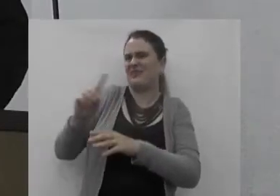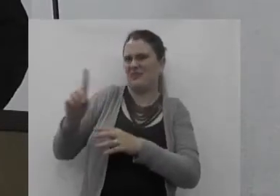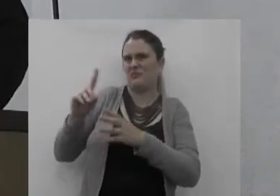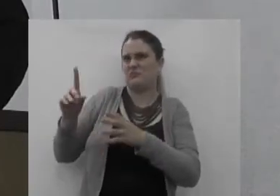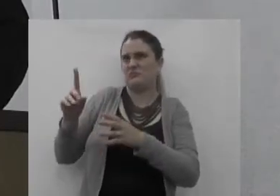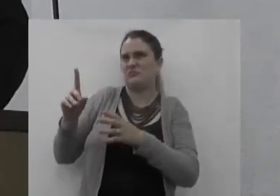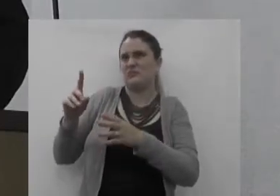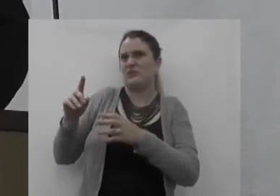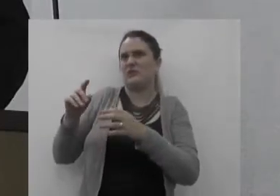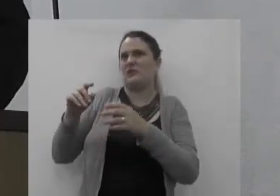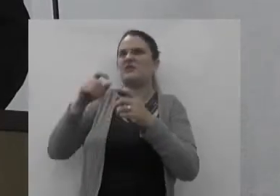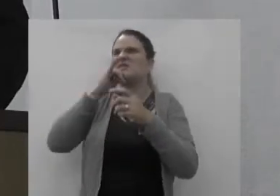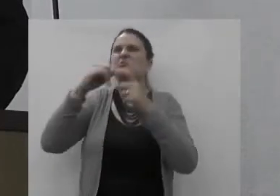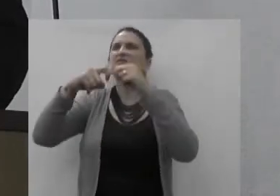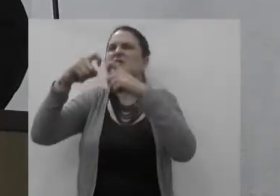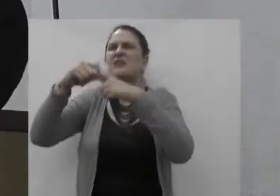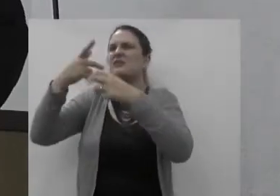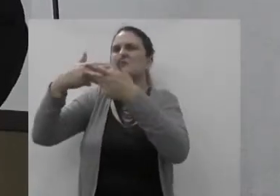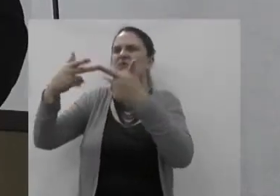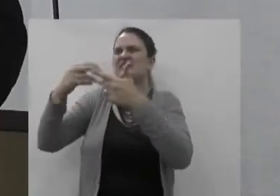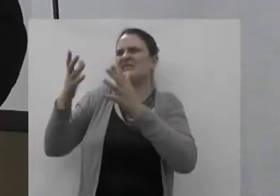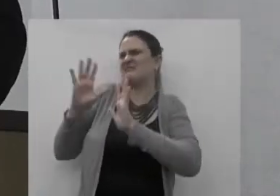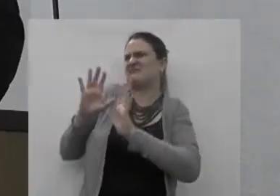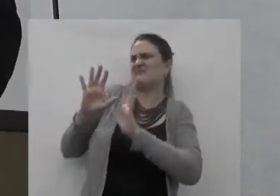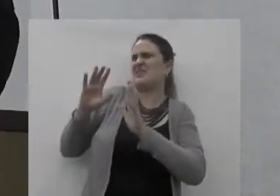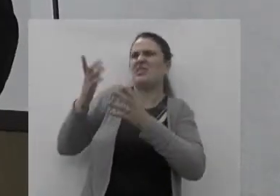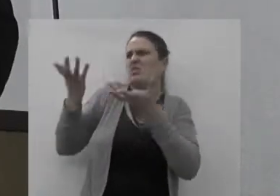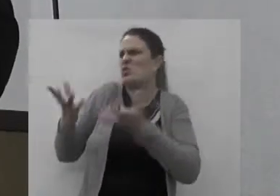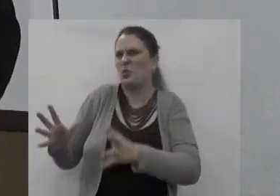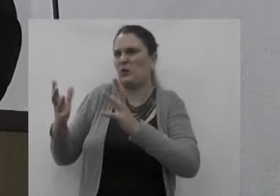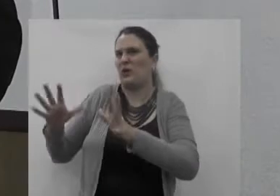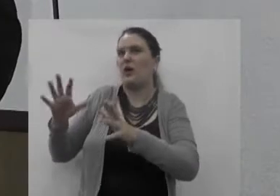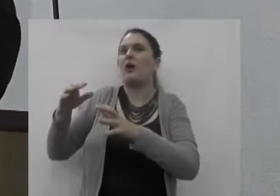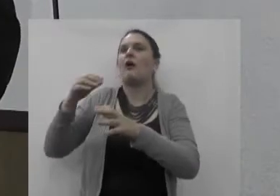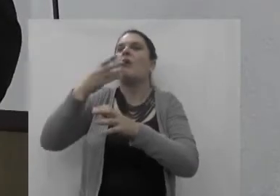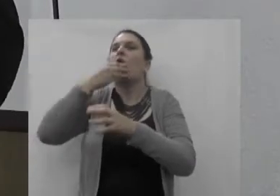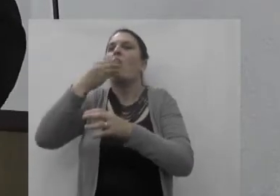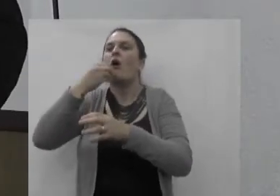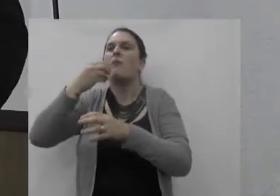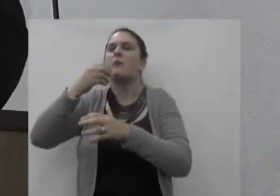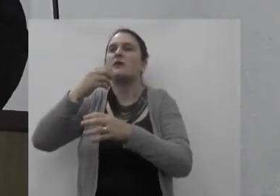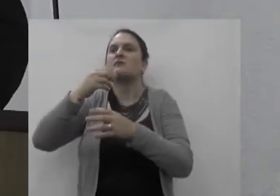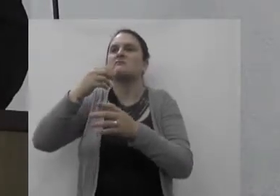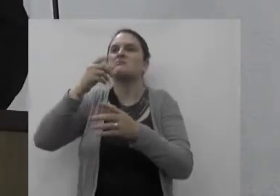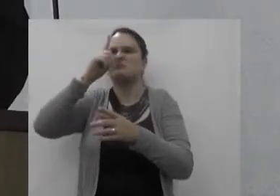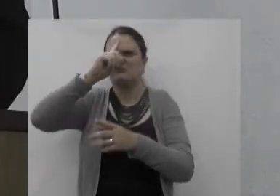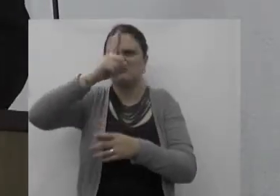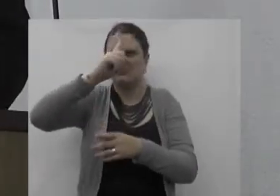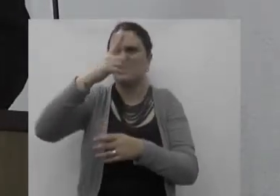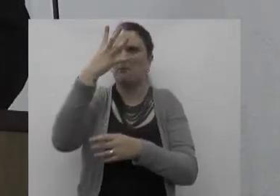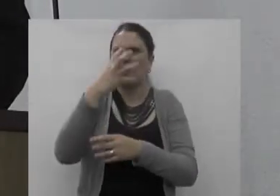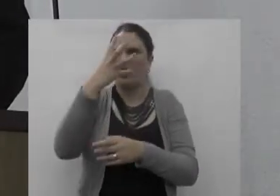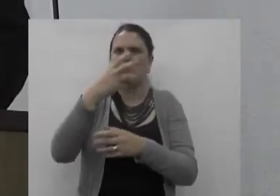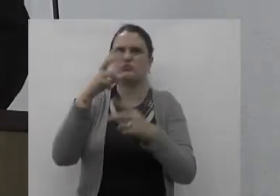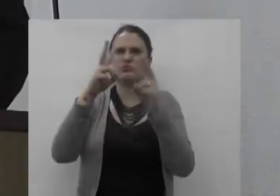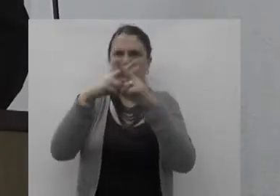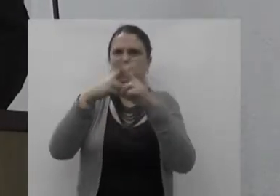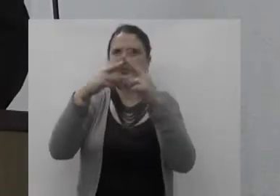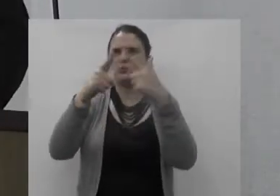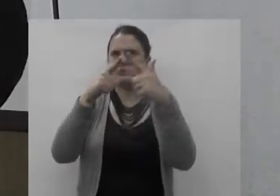ter feito vídeos e áudios quando namorava, então